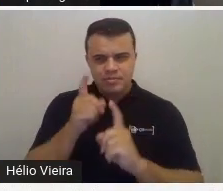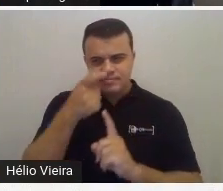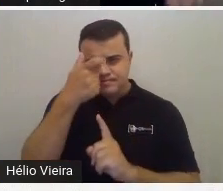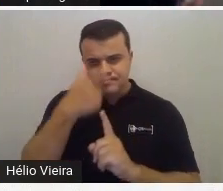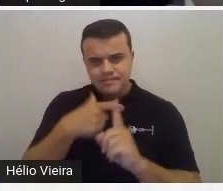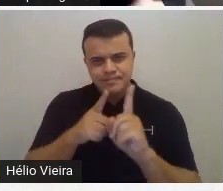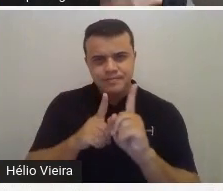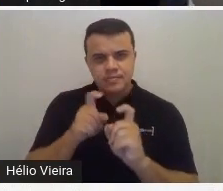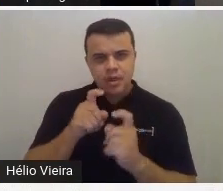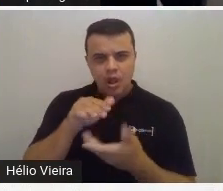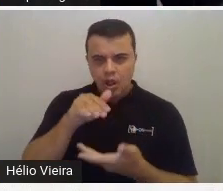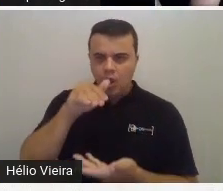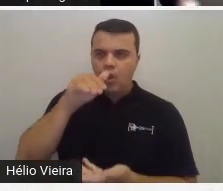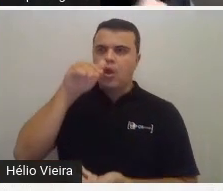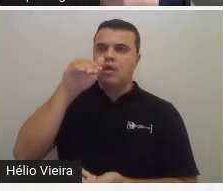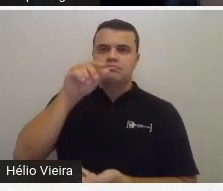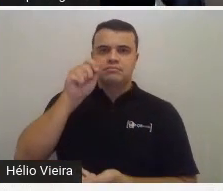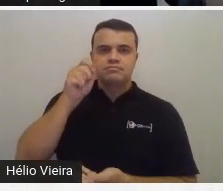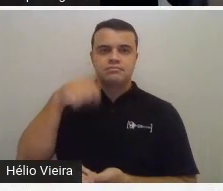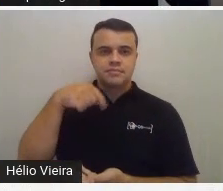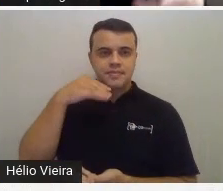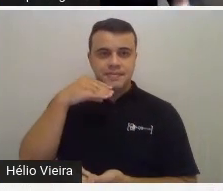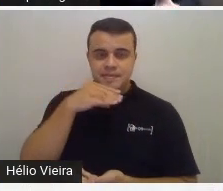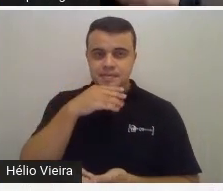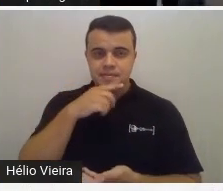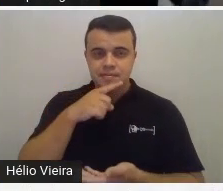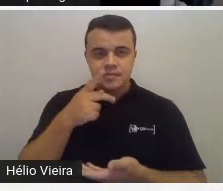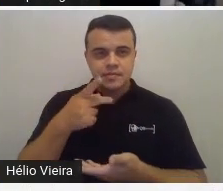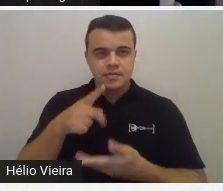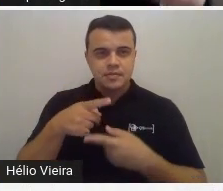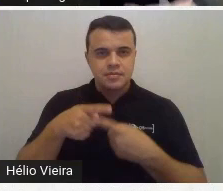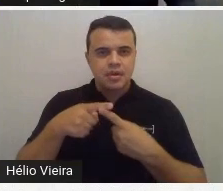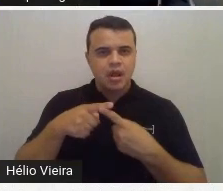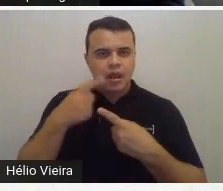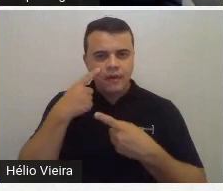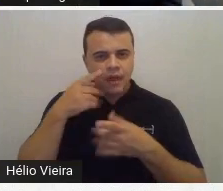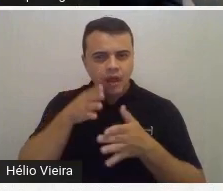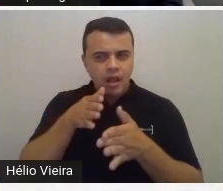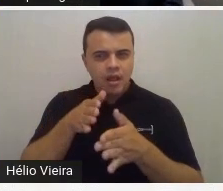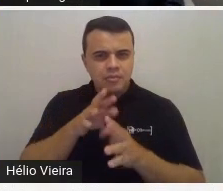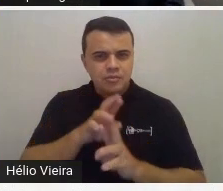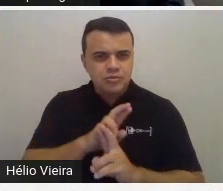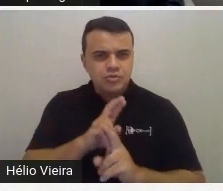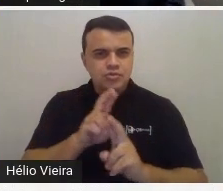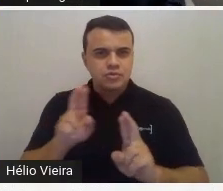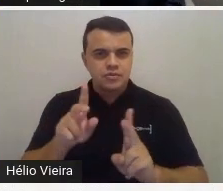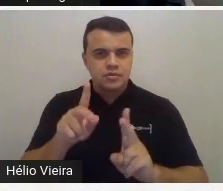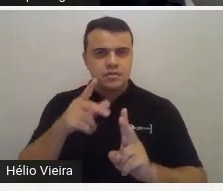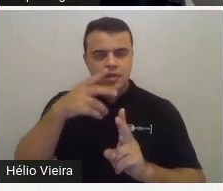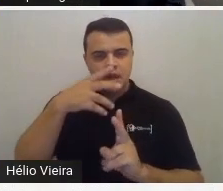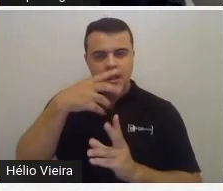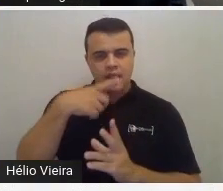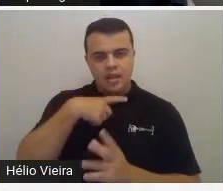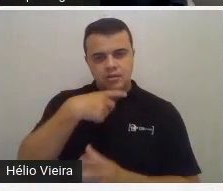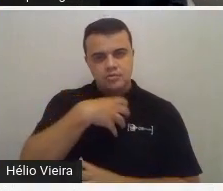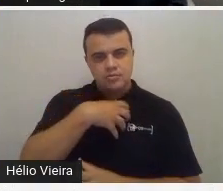falei, alongando demais, então já tenho aqui também um caminho à desconstrução da forma.